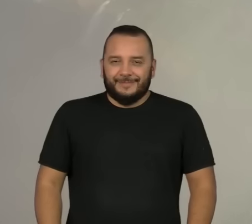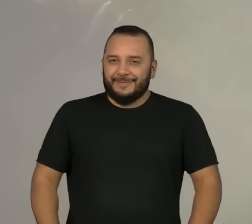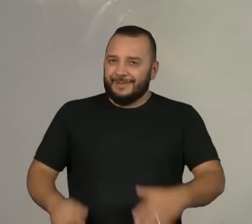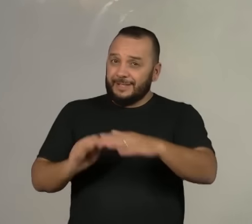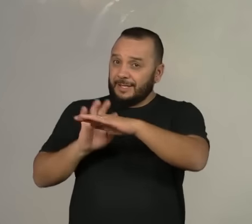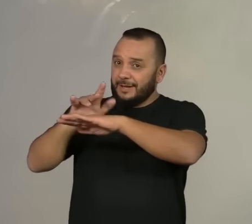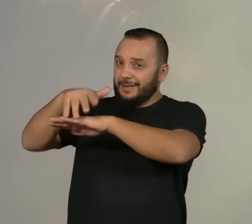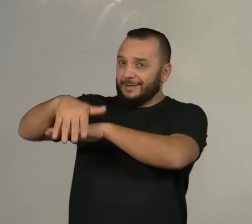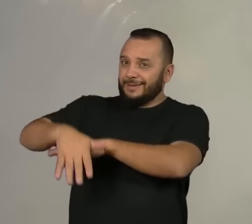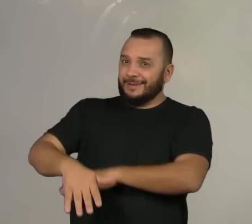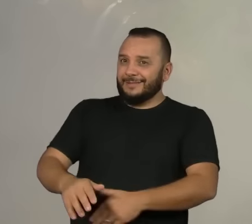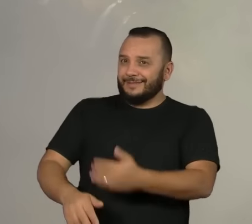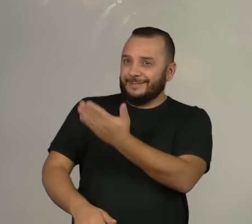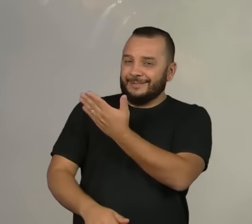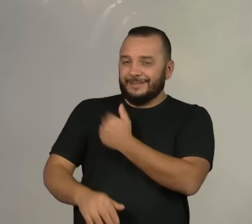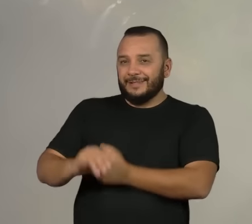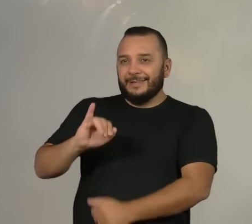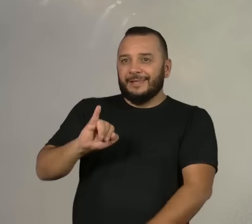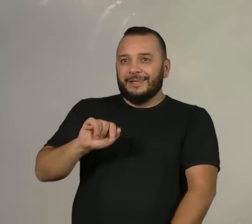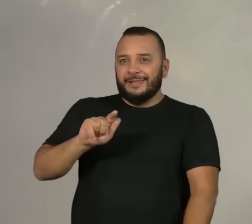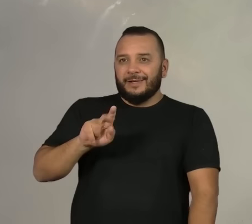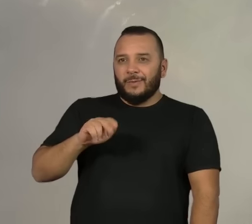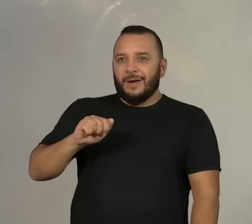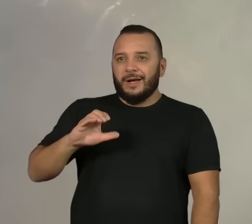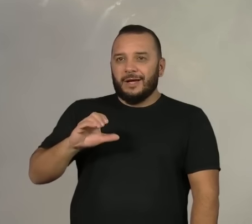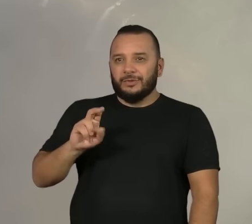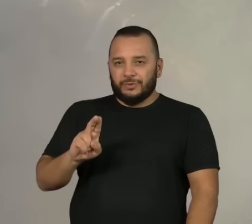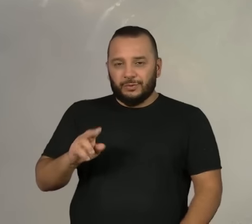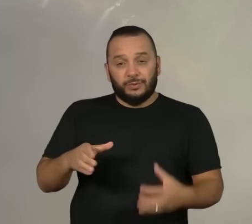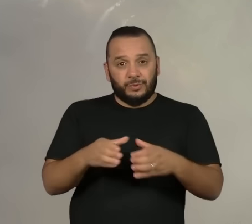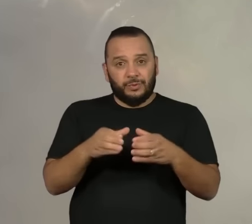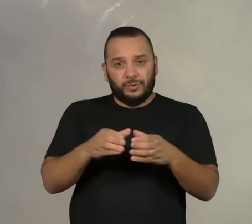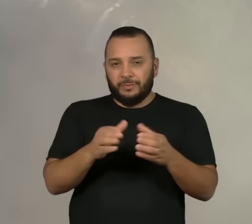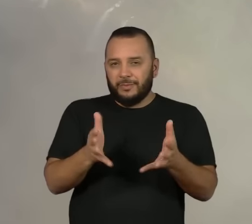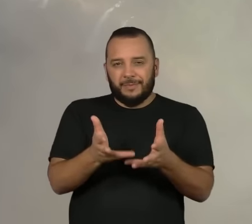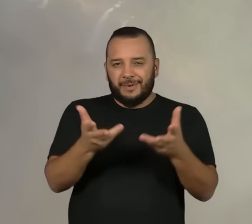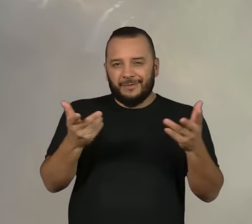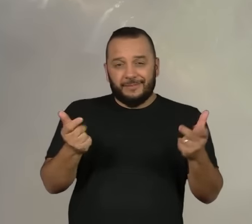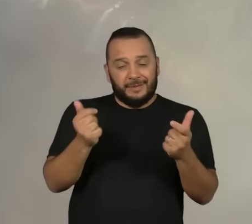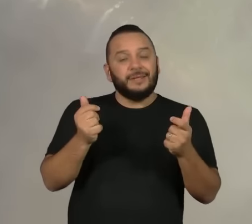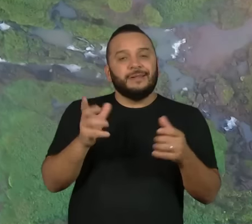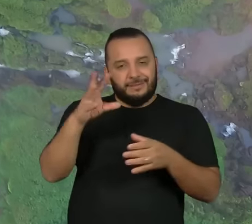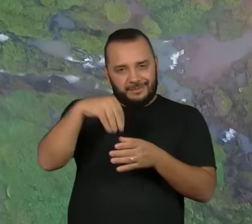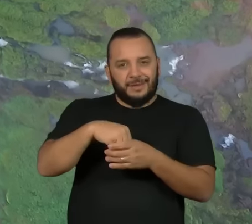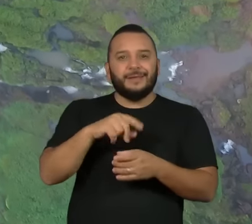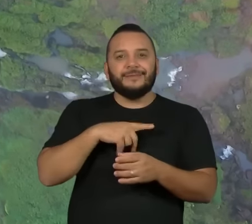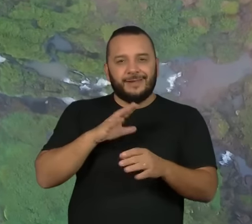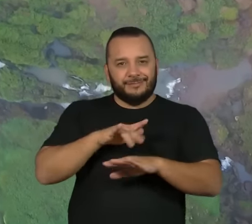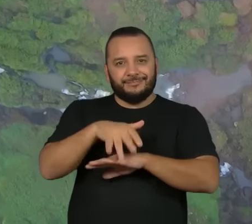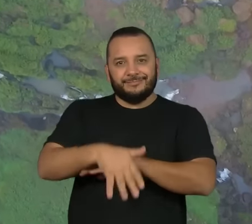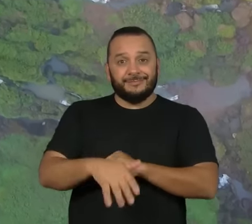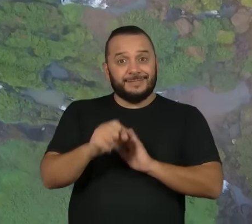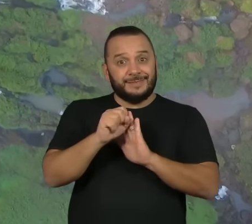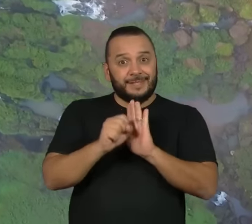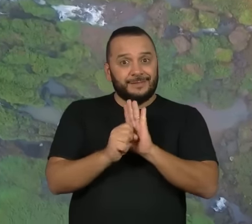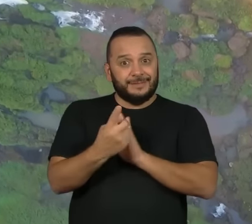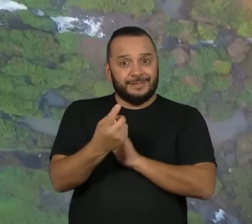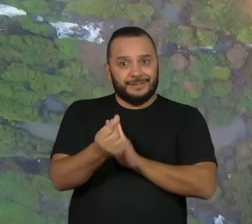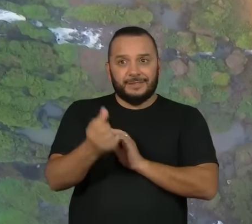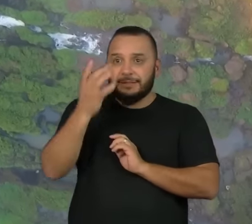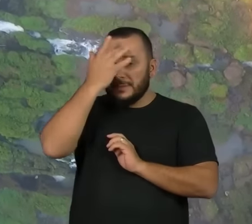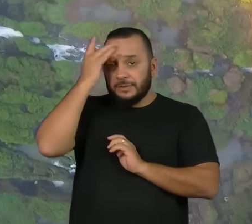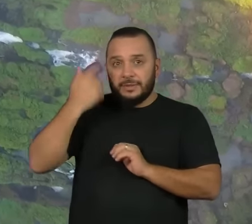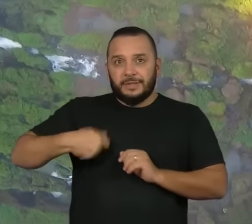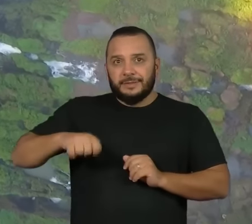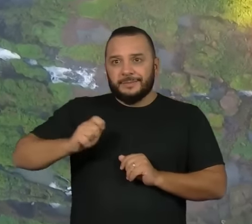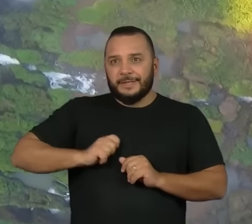Cataratas do Iguaçu, uma das 7 maravilhas do mundo. No século XVI, exploradores espanhóis se depararam